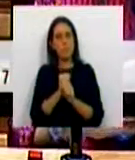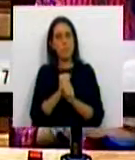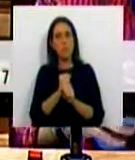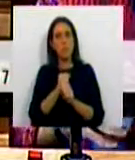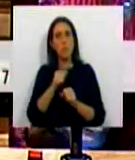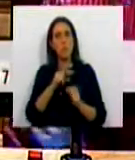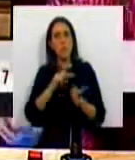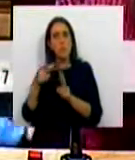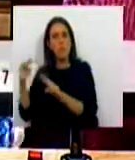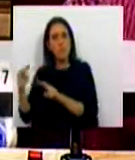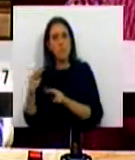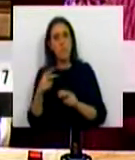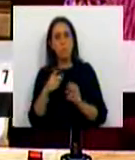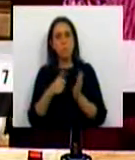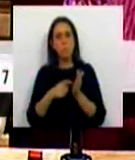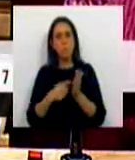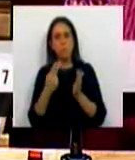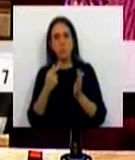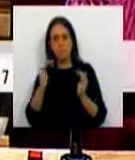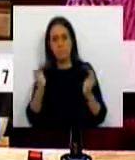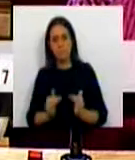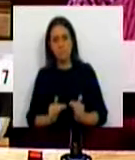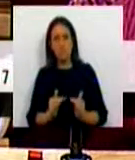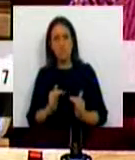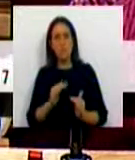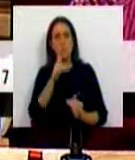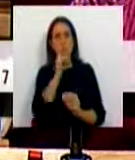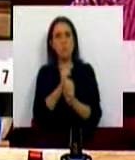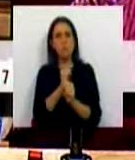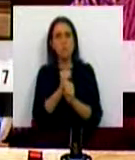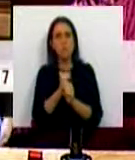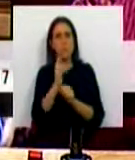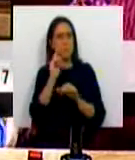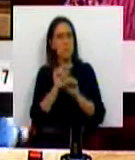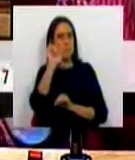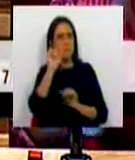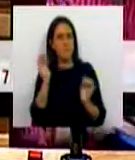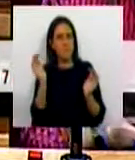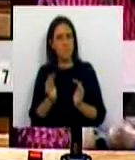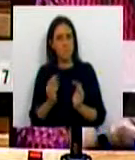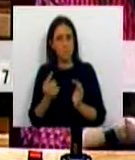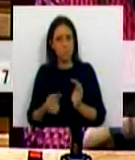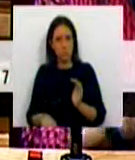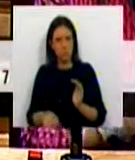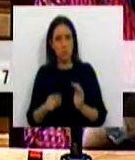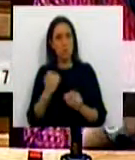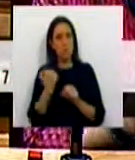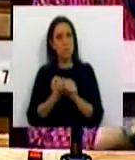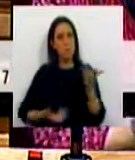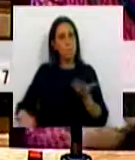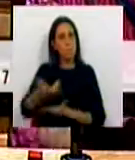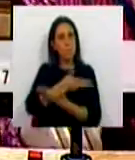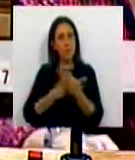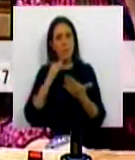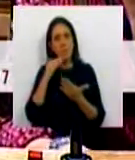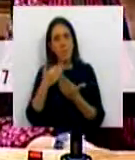reduza em 2 pontos percentuais a percentagem de trabalhadores com baixas qualificações no nosso mercado de trabalho aumentará o